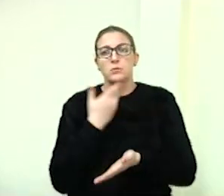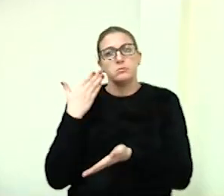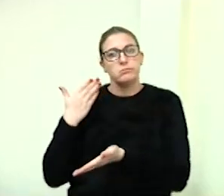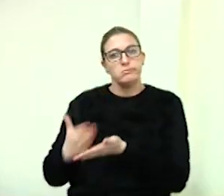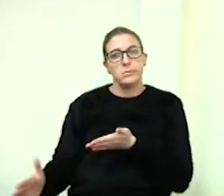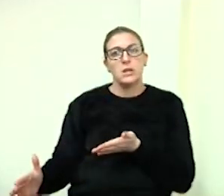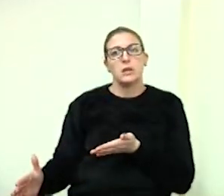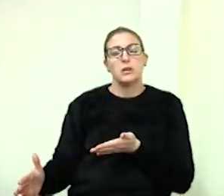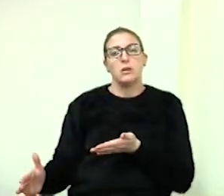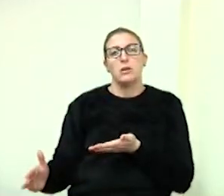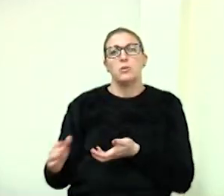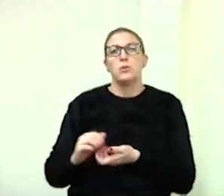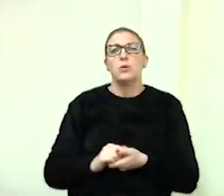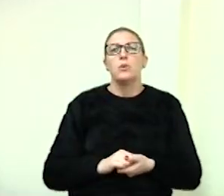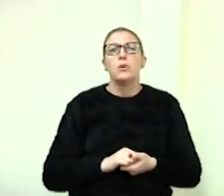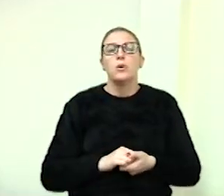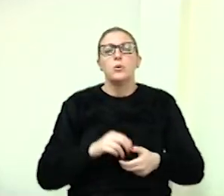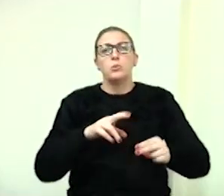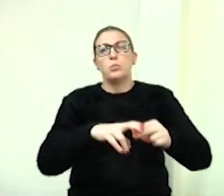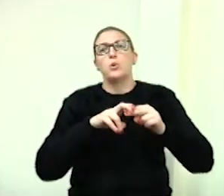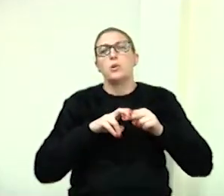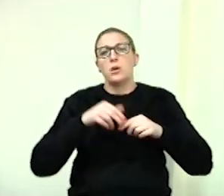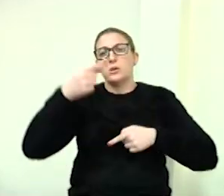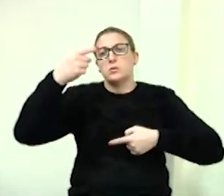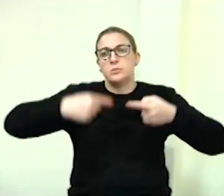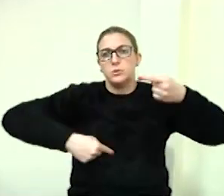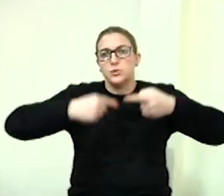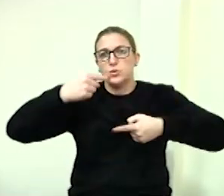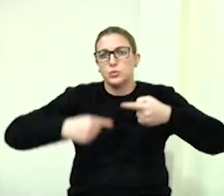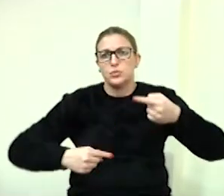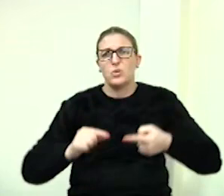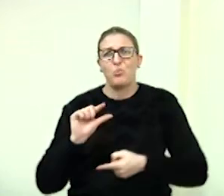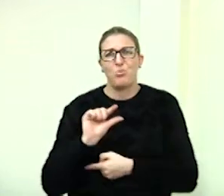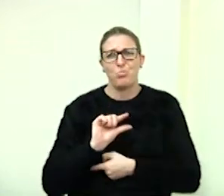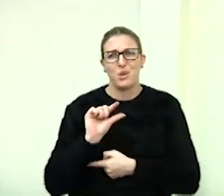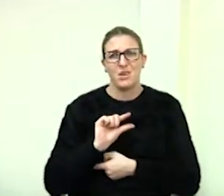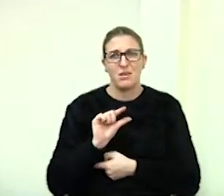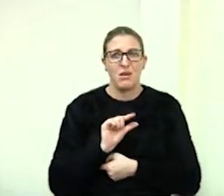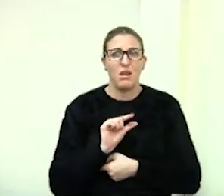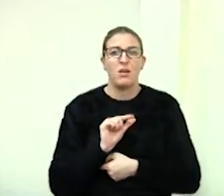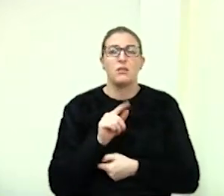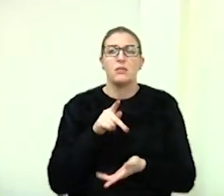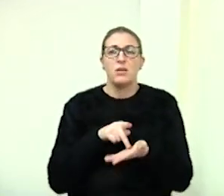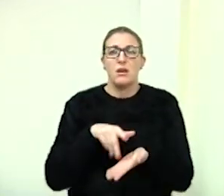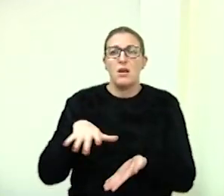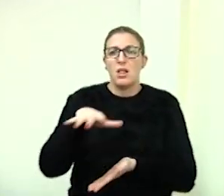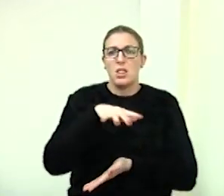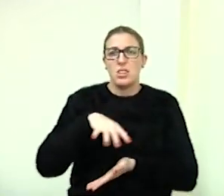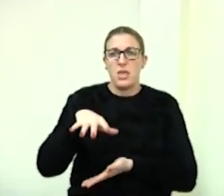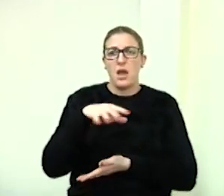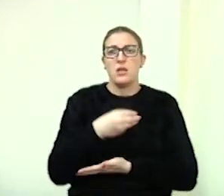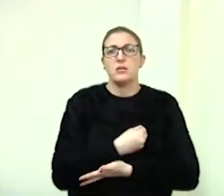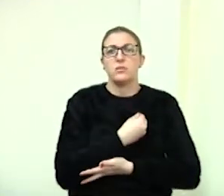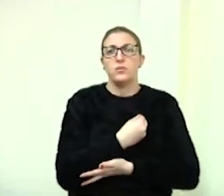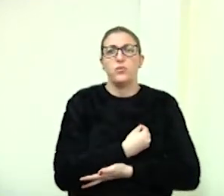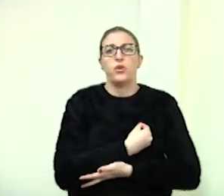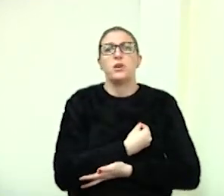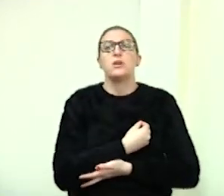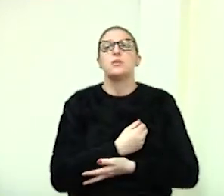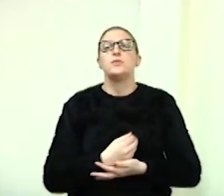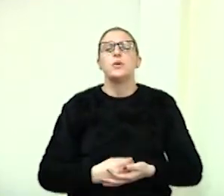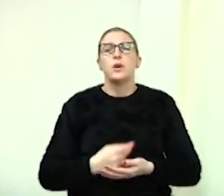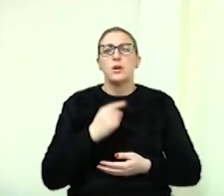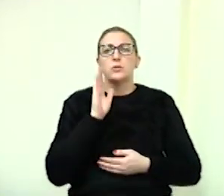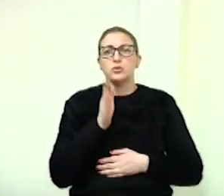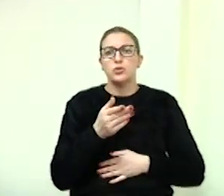supervisão por um debate que talvez seja pequeno, perto da realidade que a gente vive. Como eu disse antes, é um